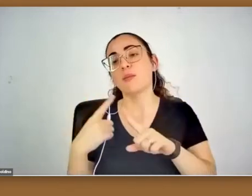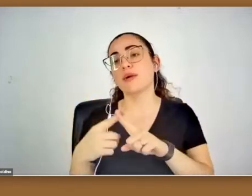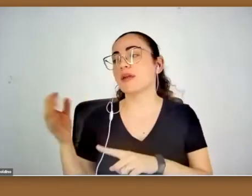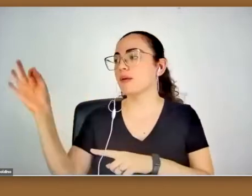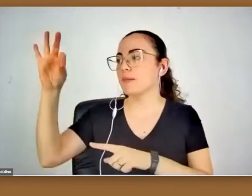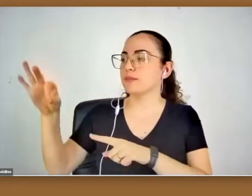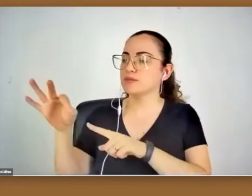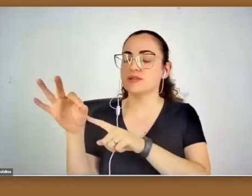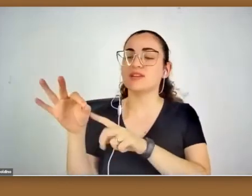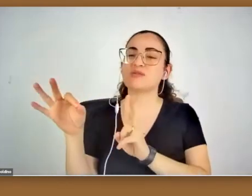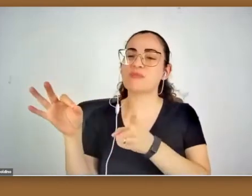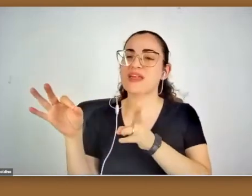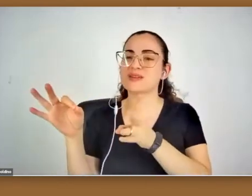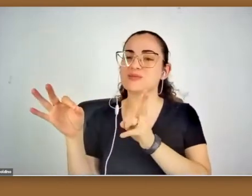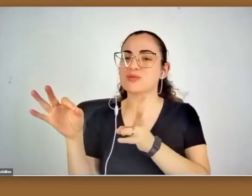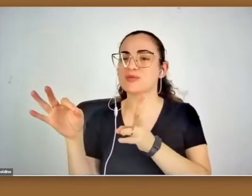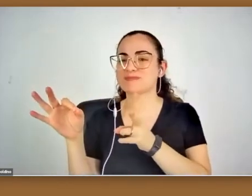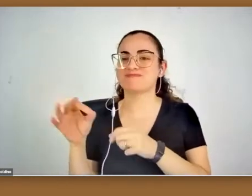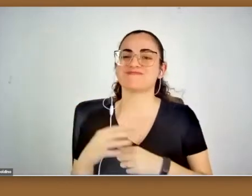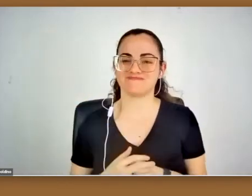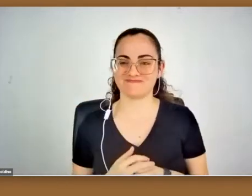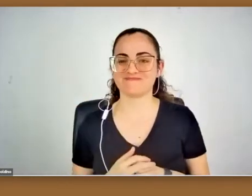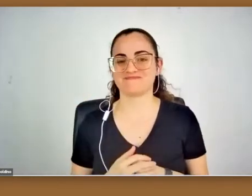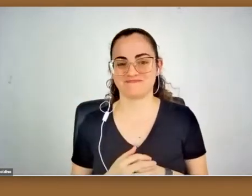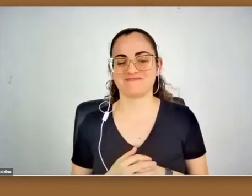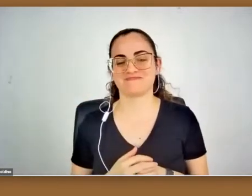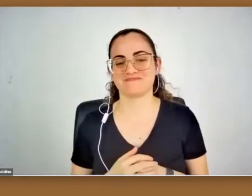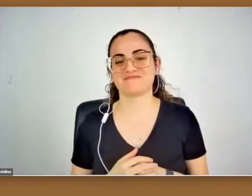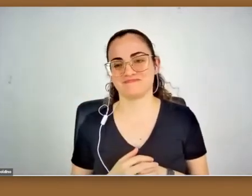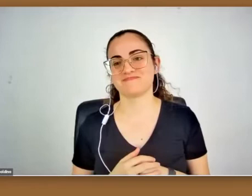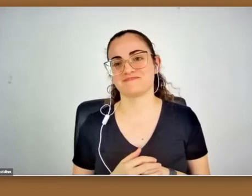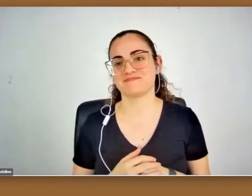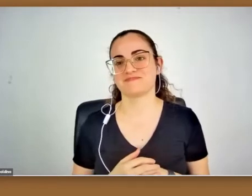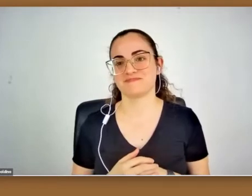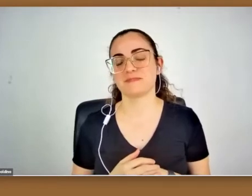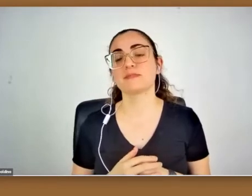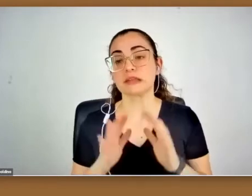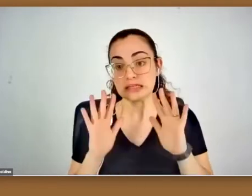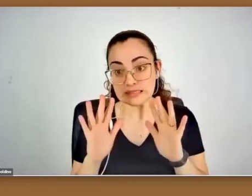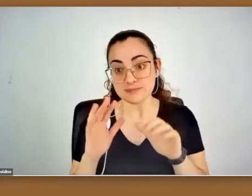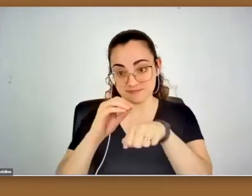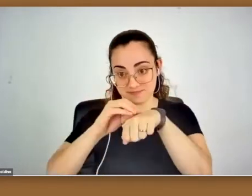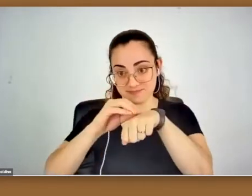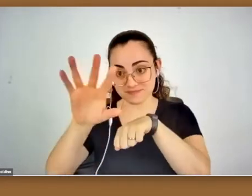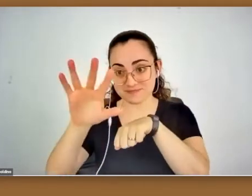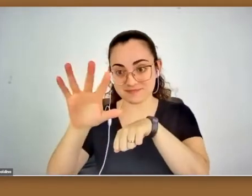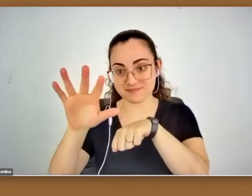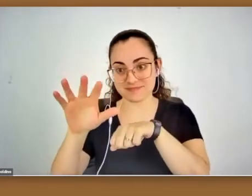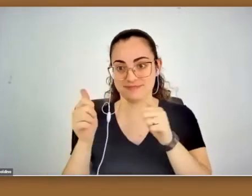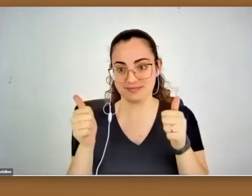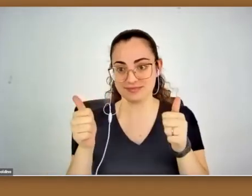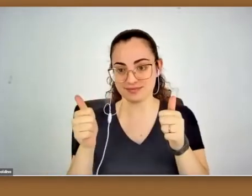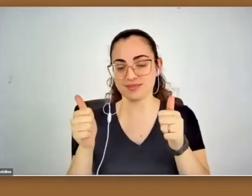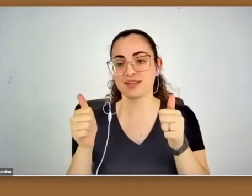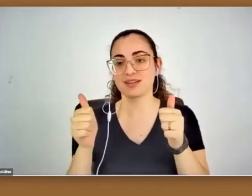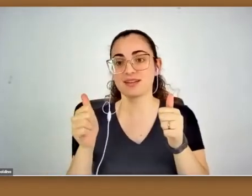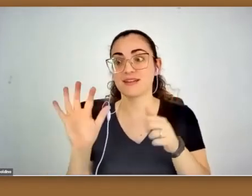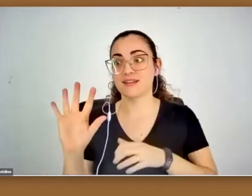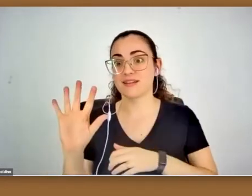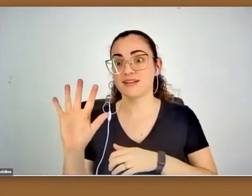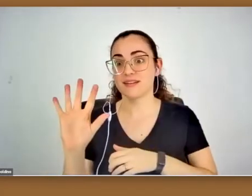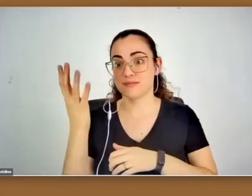eu aproveitando, né, para passar para vocês também. Sempre buscar atendimento, tomar cuidado, para evitar